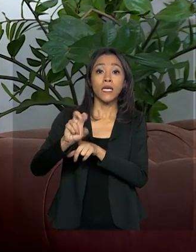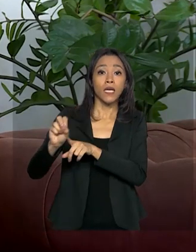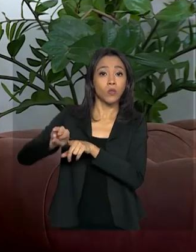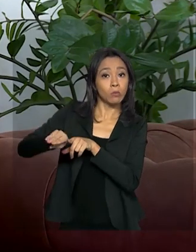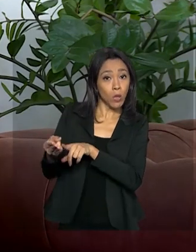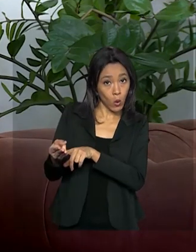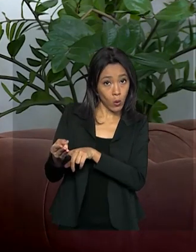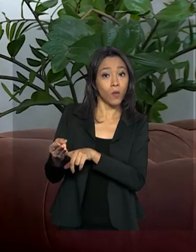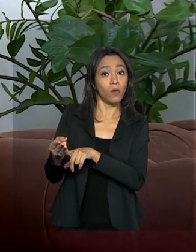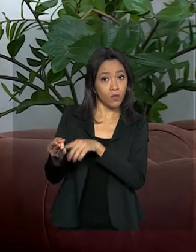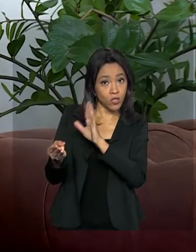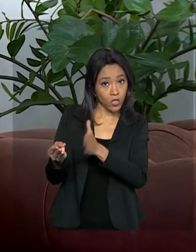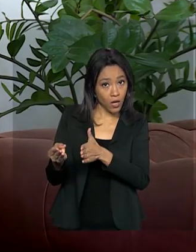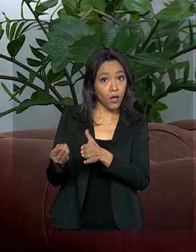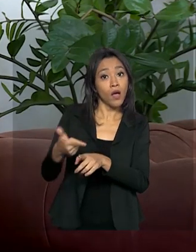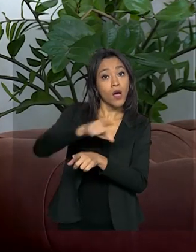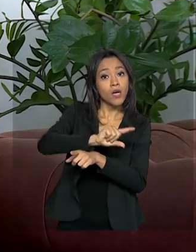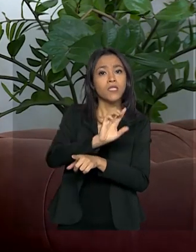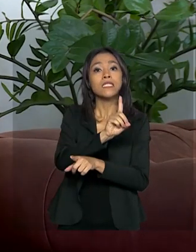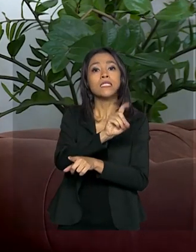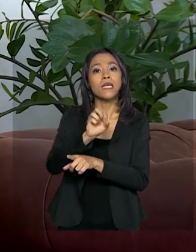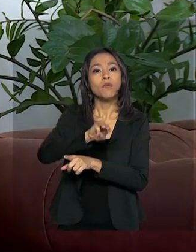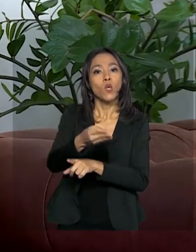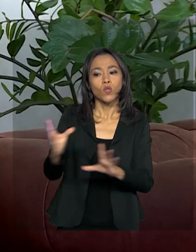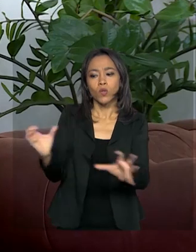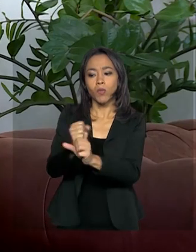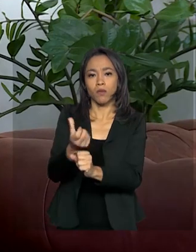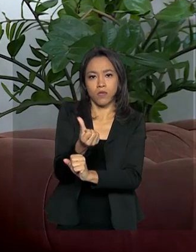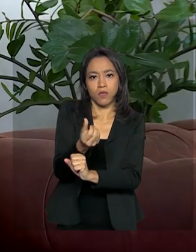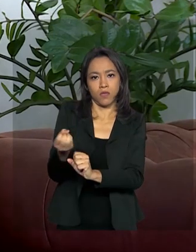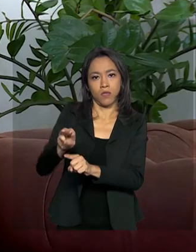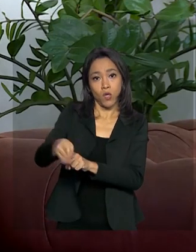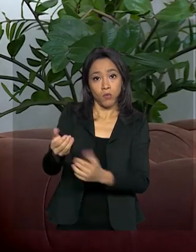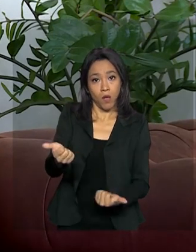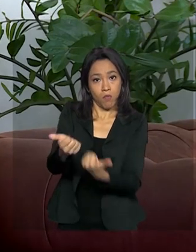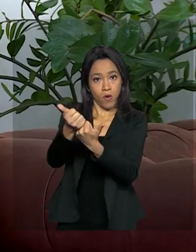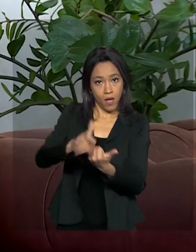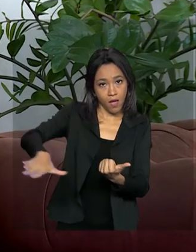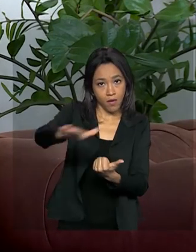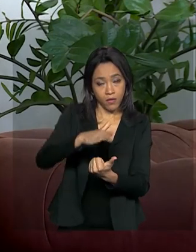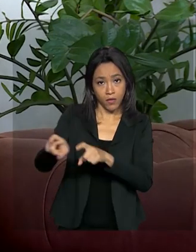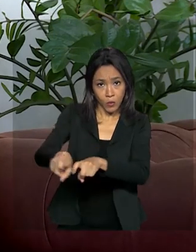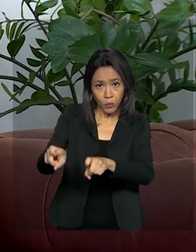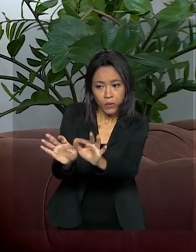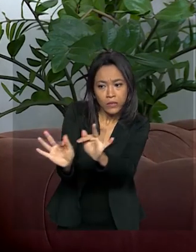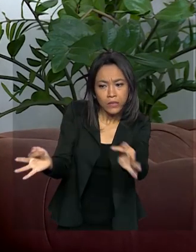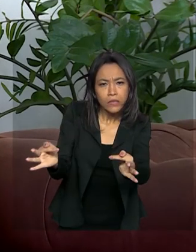e já tinham sido colocados no primeiro momento 100 milhões não são 600 milhões para atender então